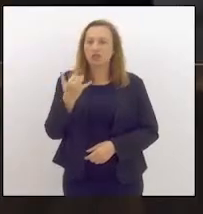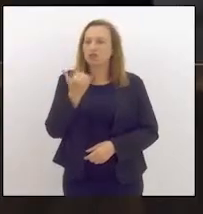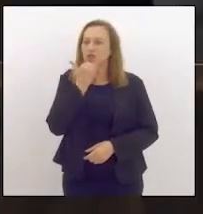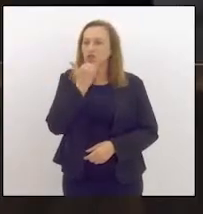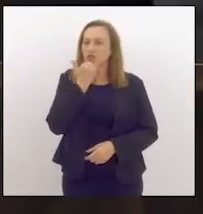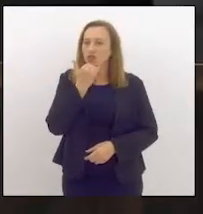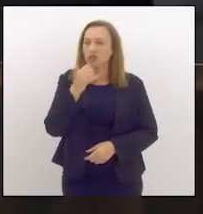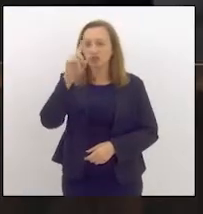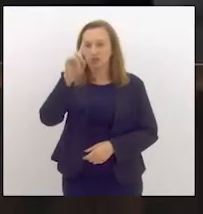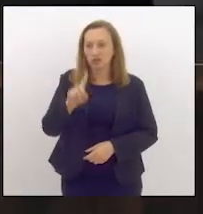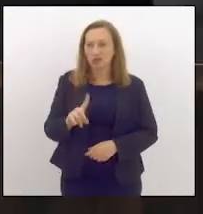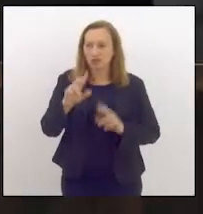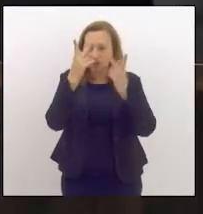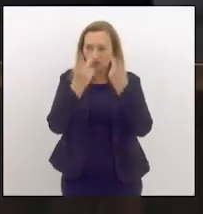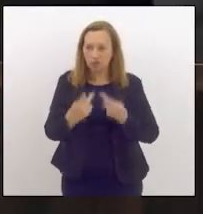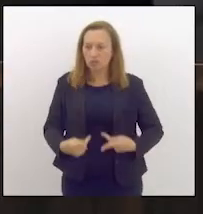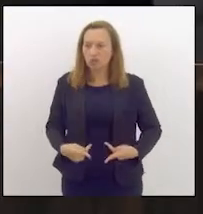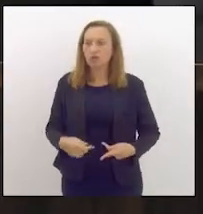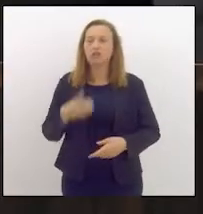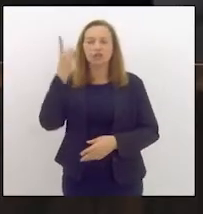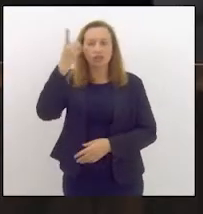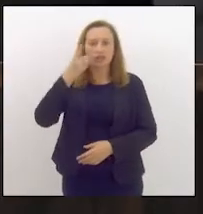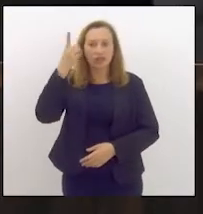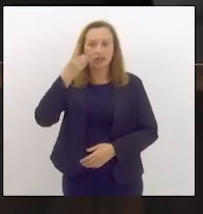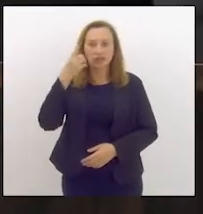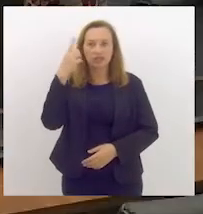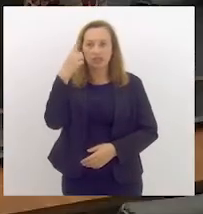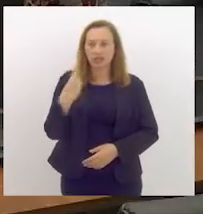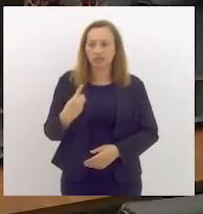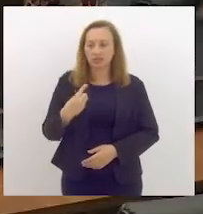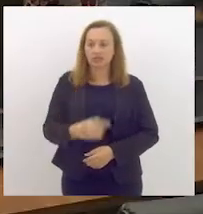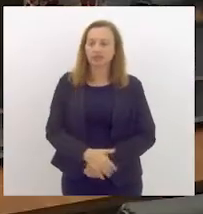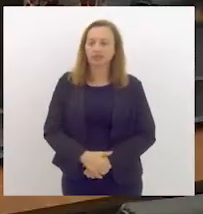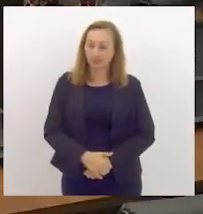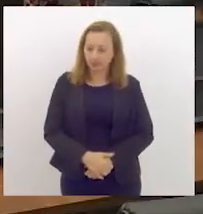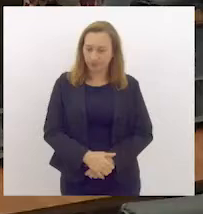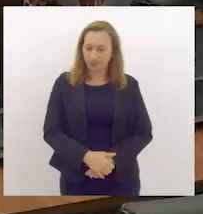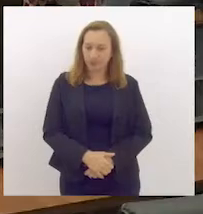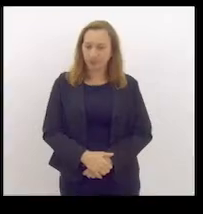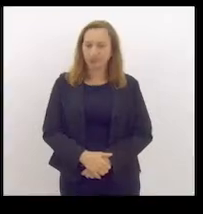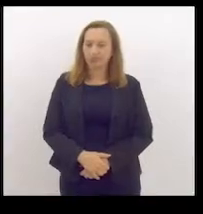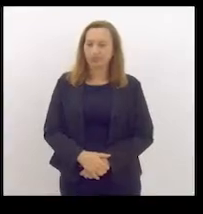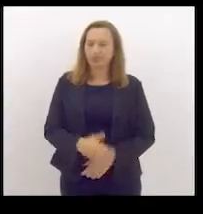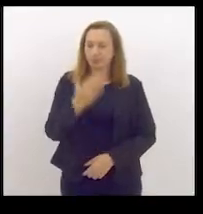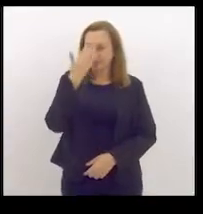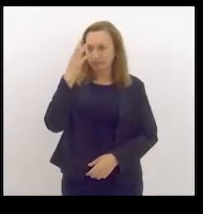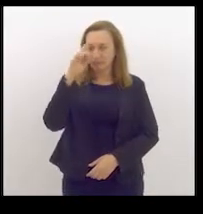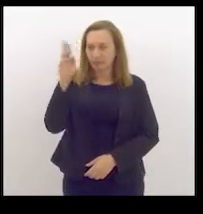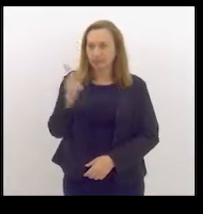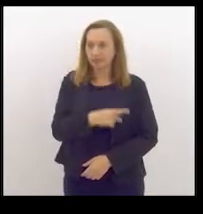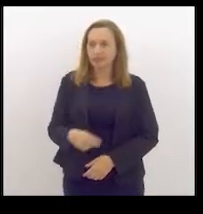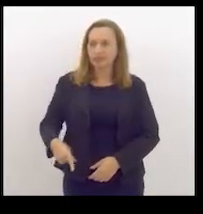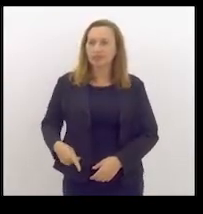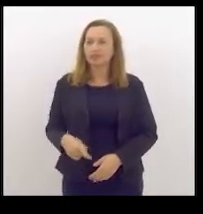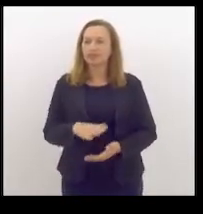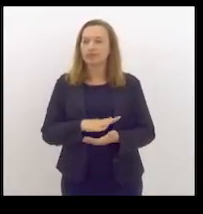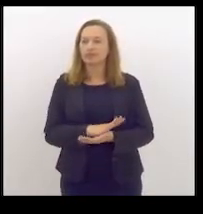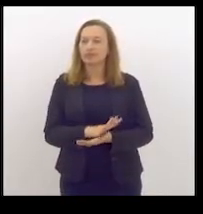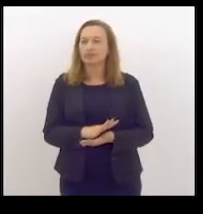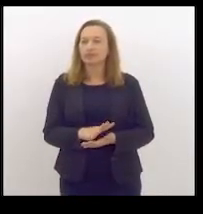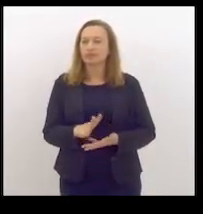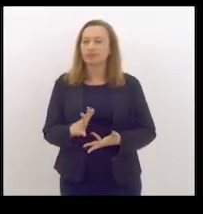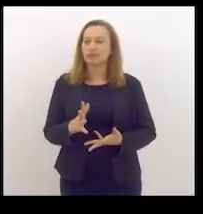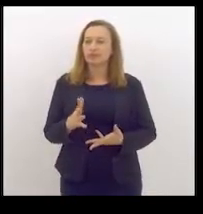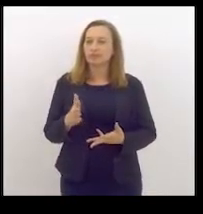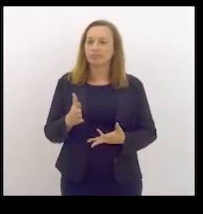defesa dos direitos humanos e cidadania deputada Dani Monteiro o senhor presidente é nada mais